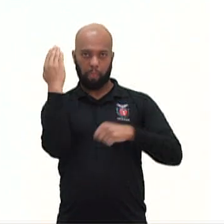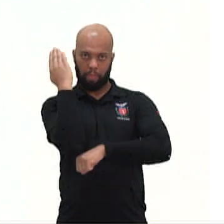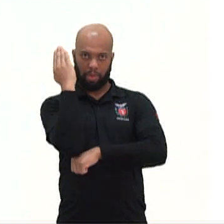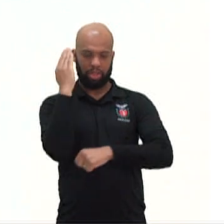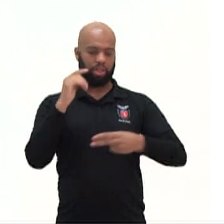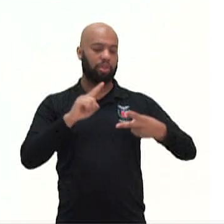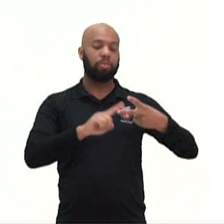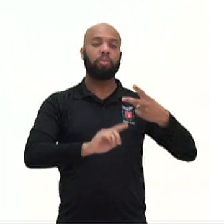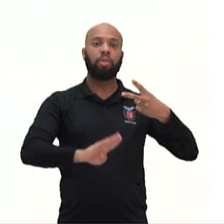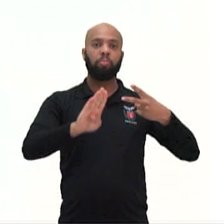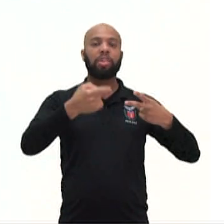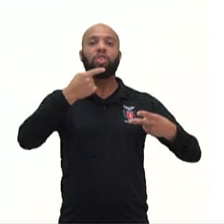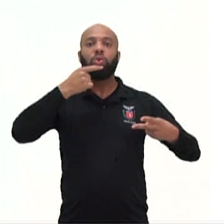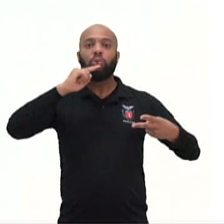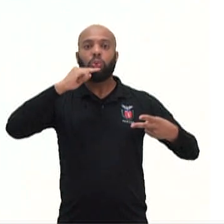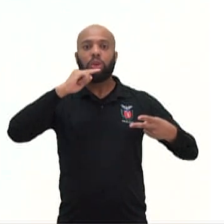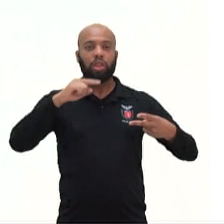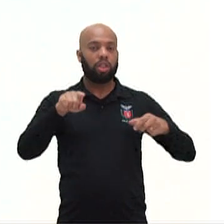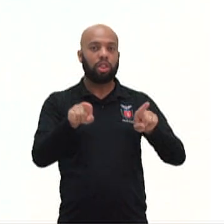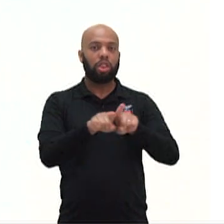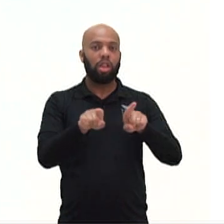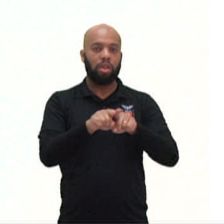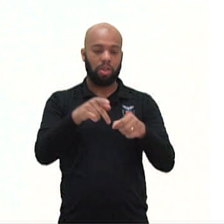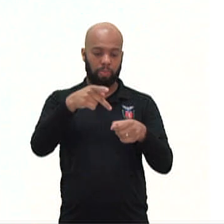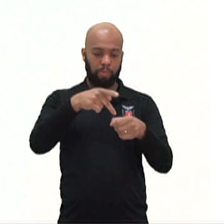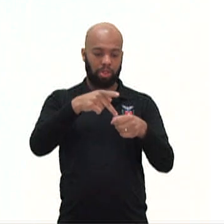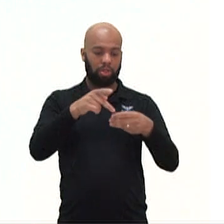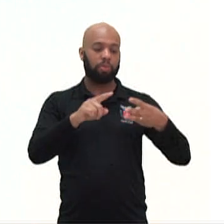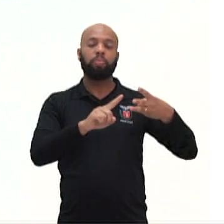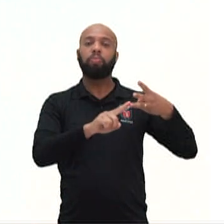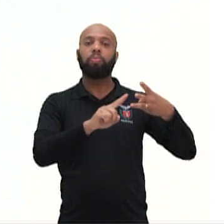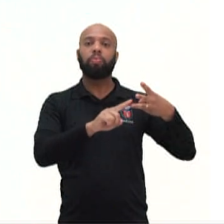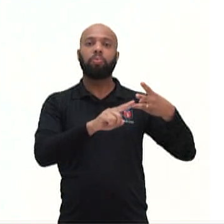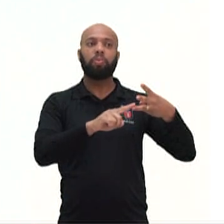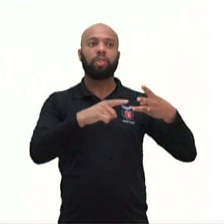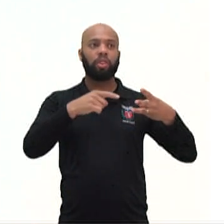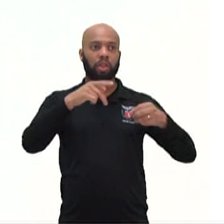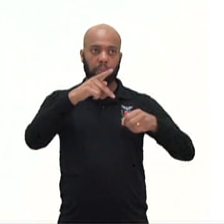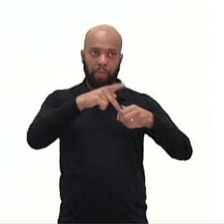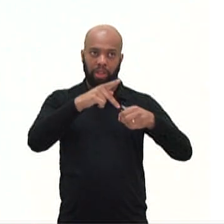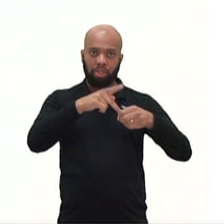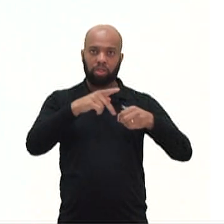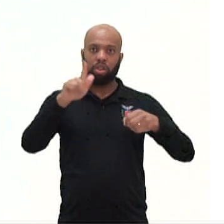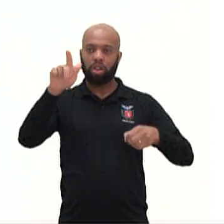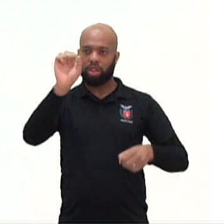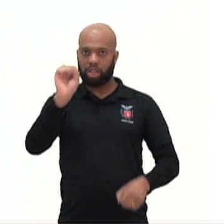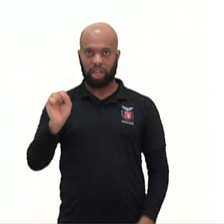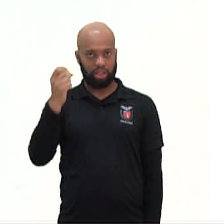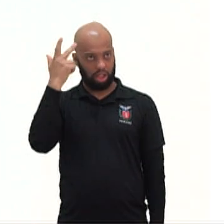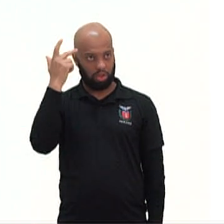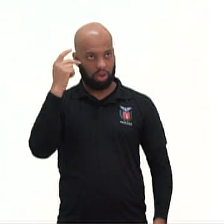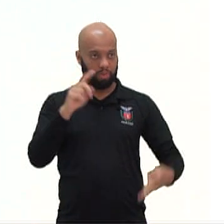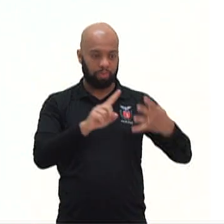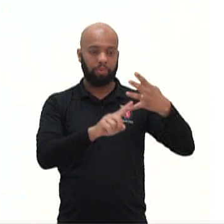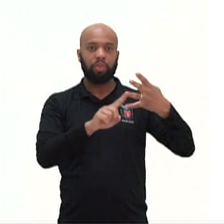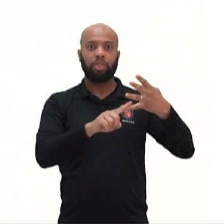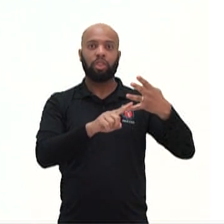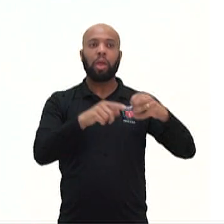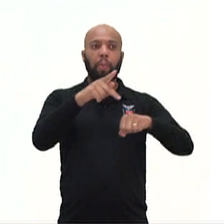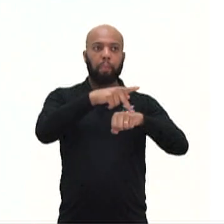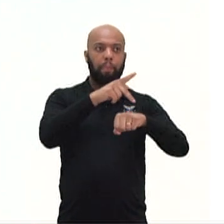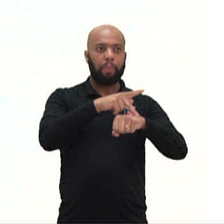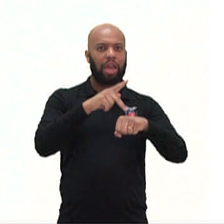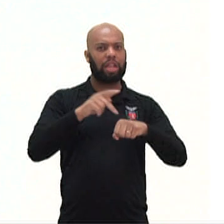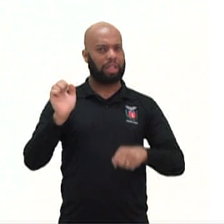B, cana-de-açúcar e petróleo. Letra C, petróleo e gás natural. Letra D,